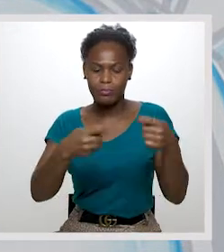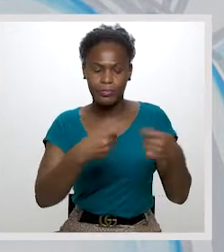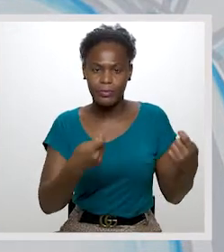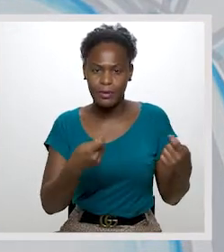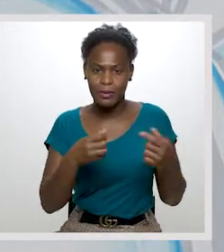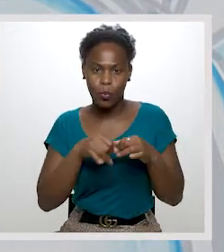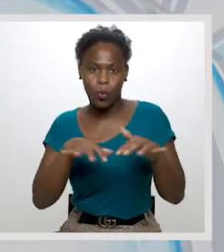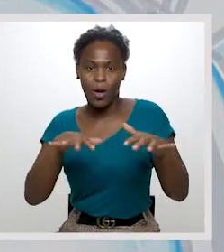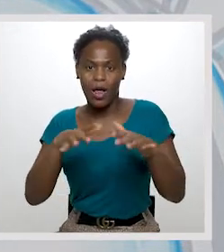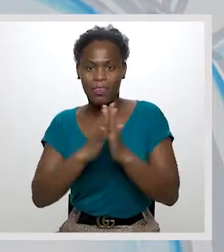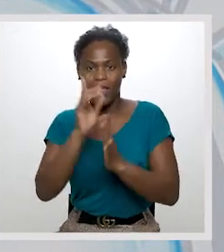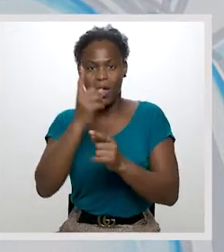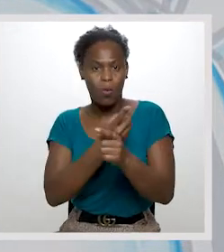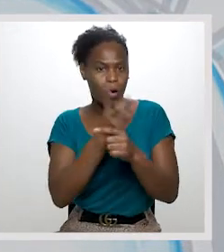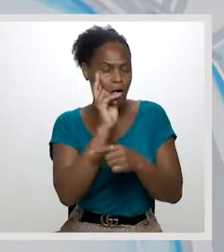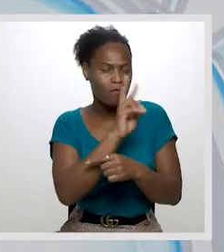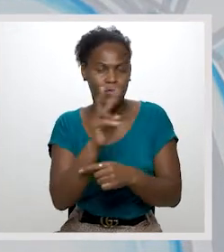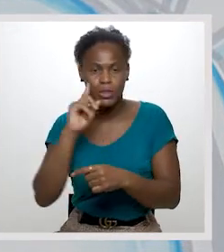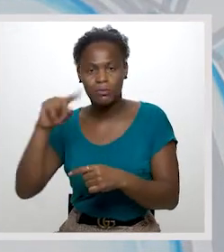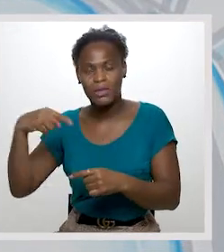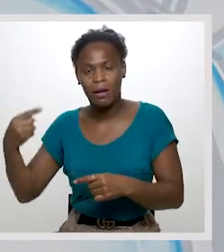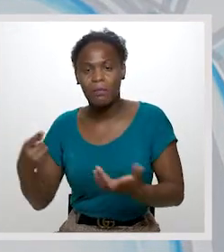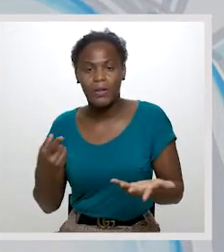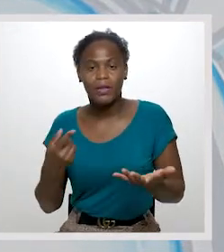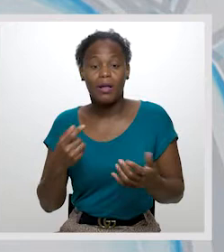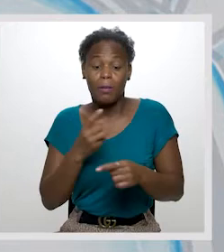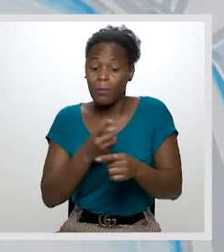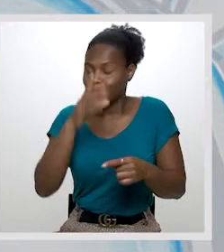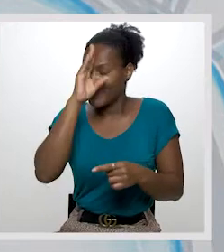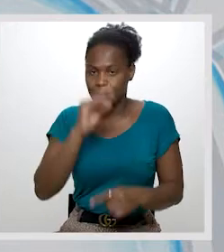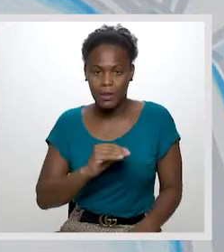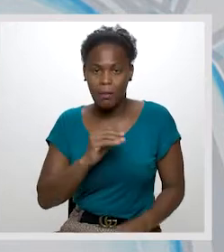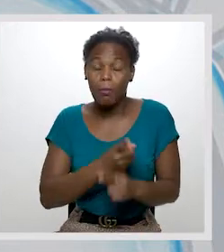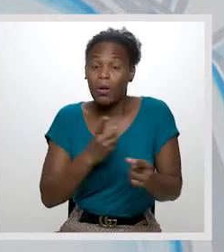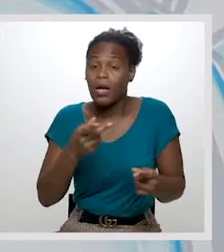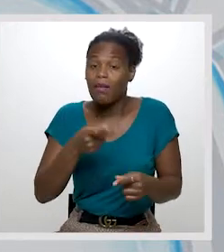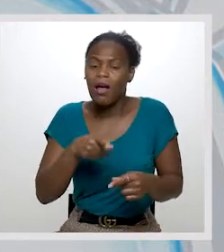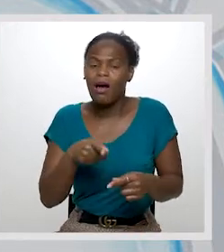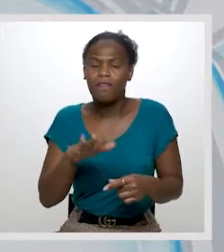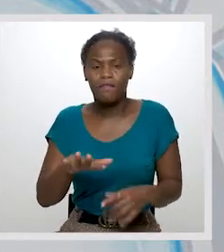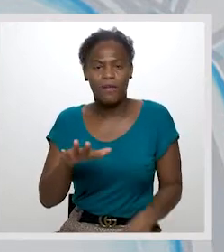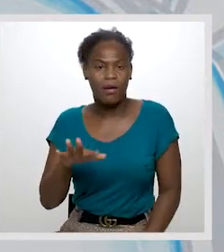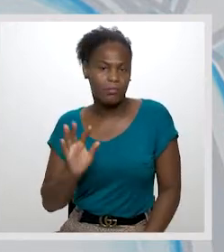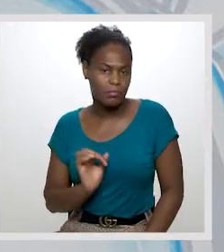caco. E os deuses olham-no especialmente, pois não sabem por que ficou